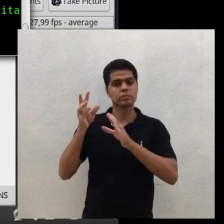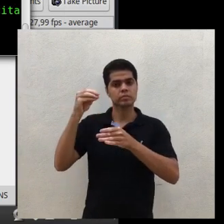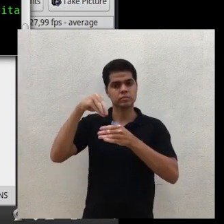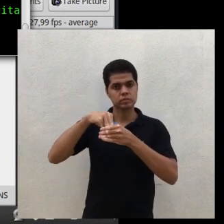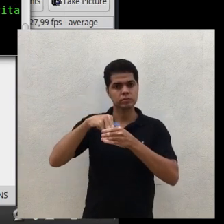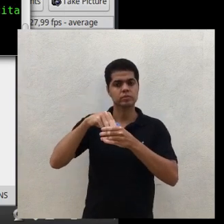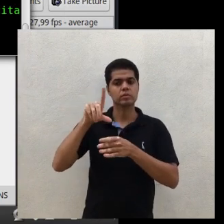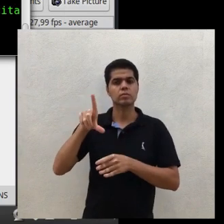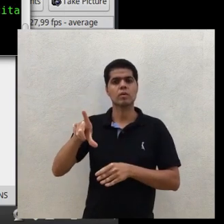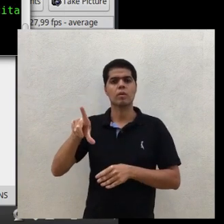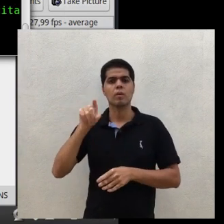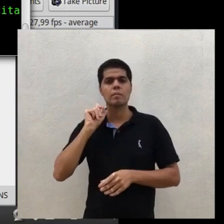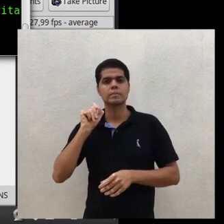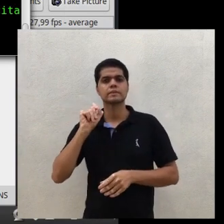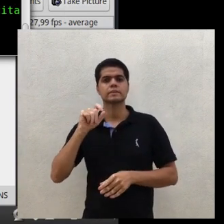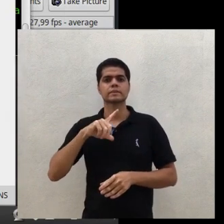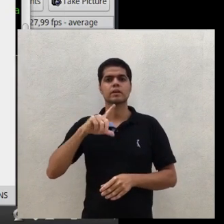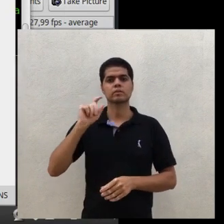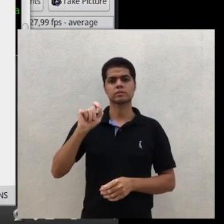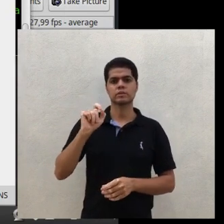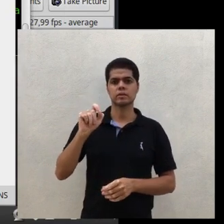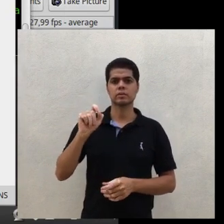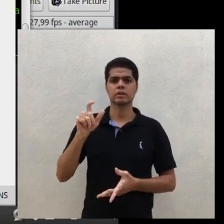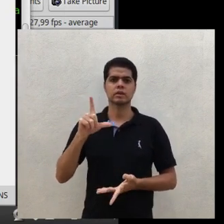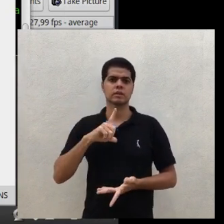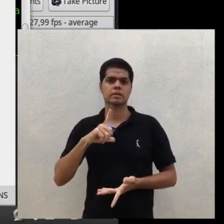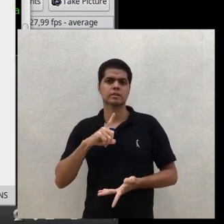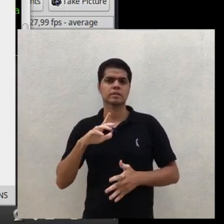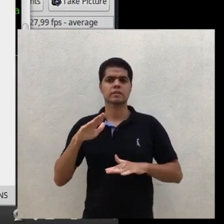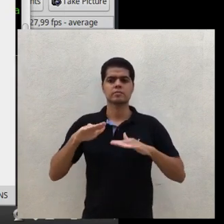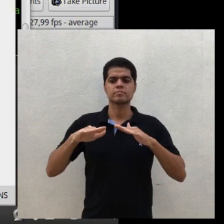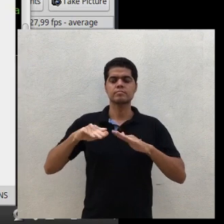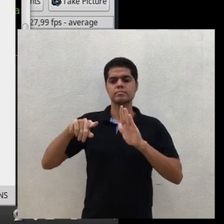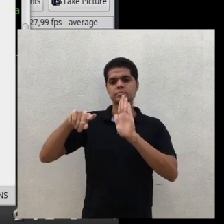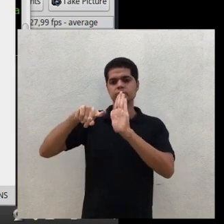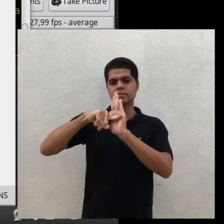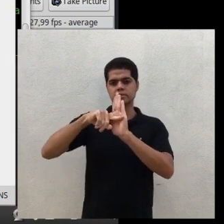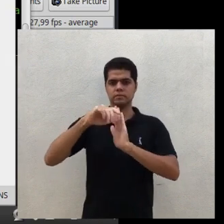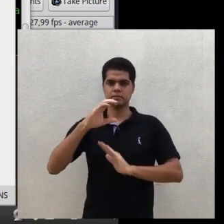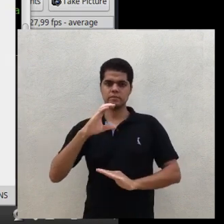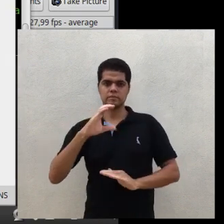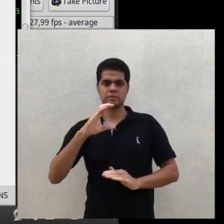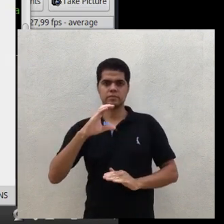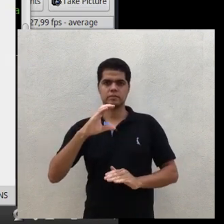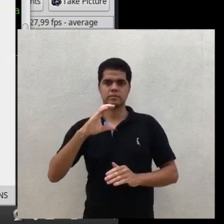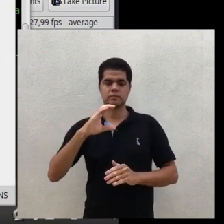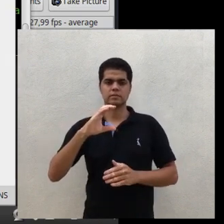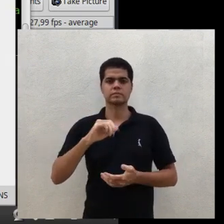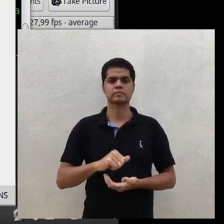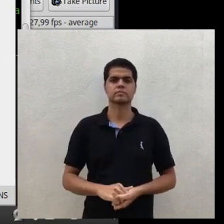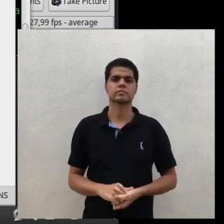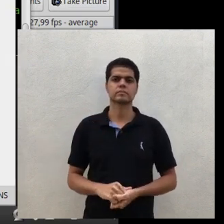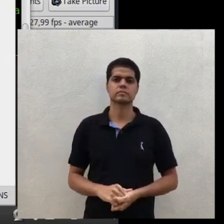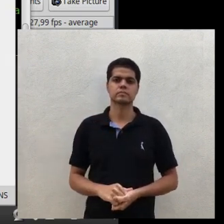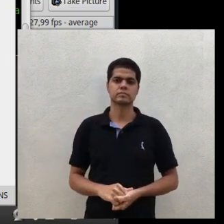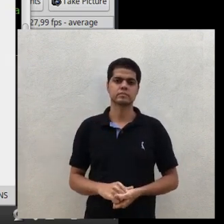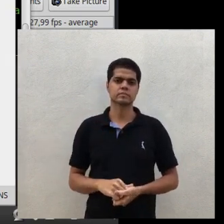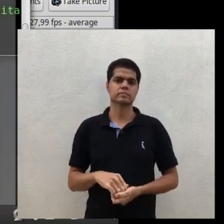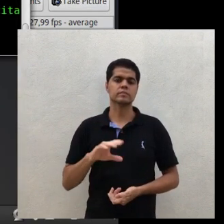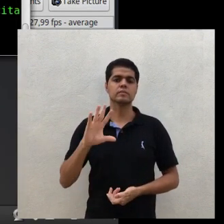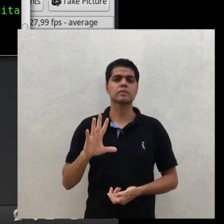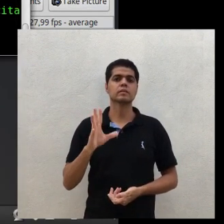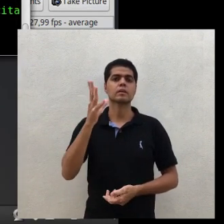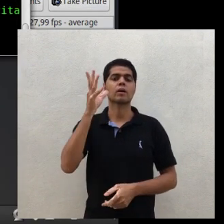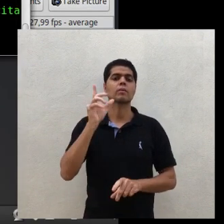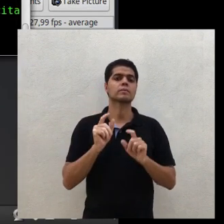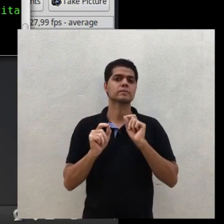tem uma opção nele que é a opção "-c", tá? Então, o